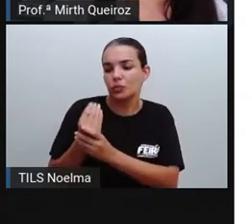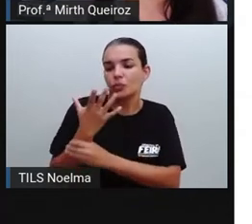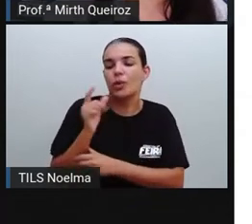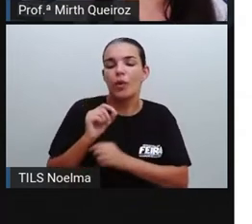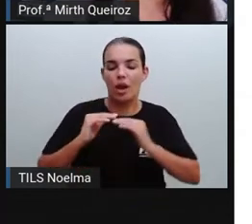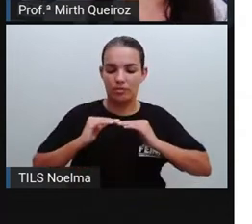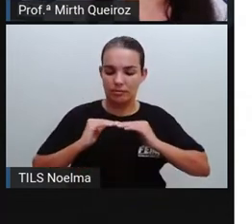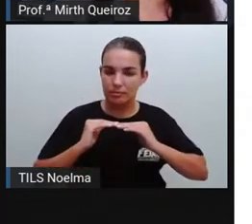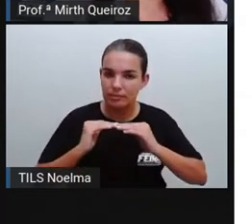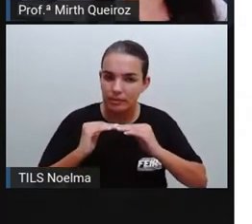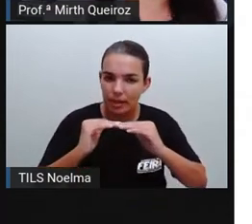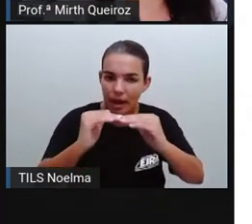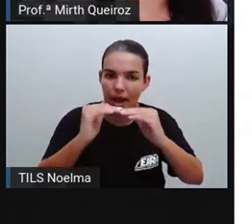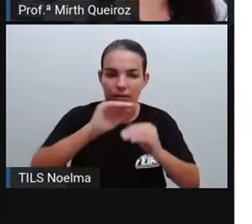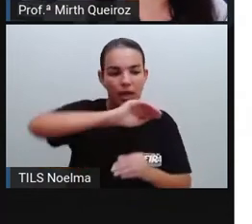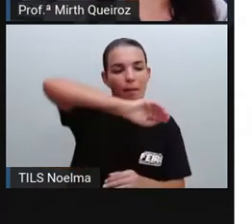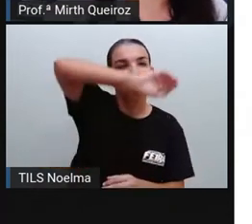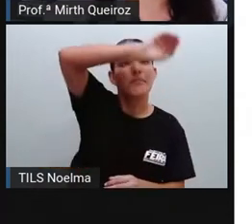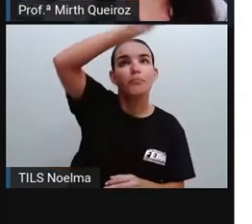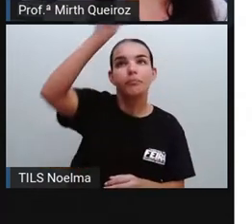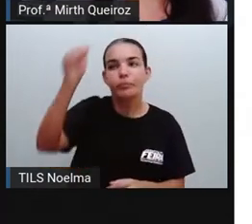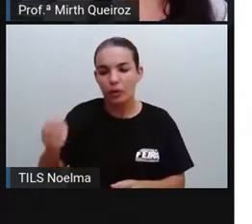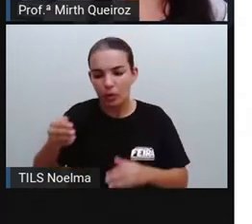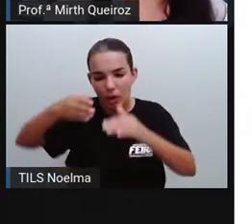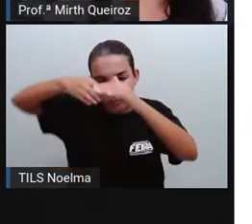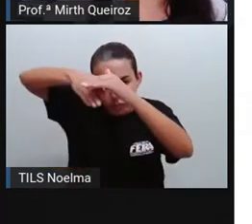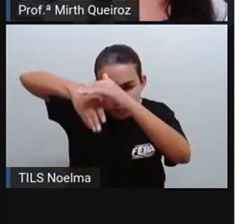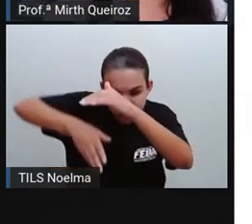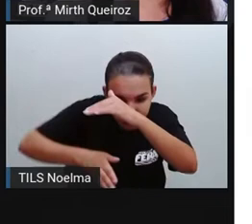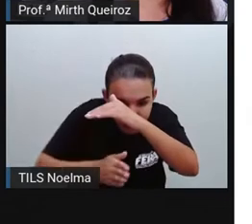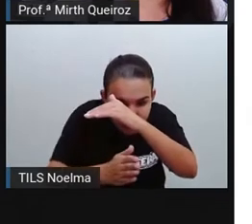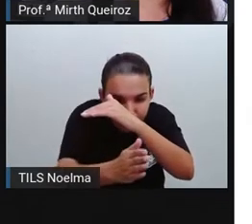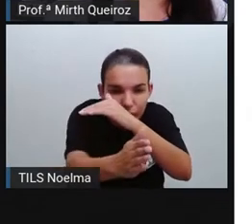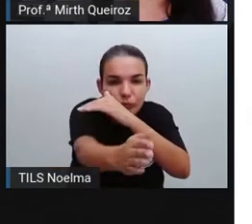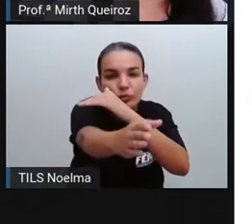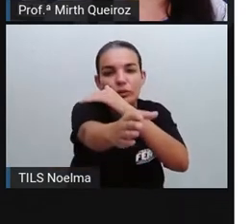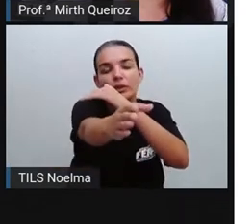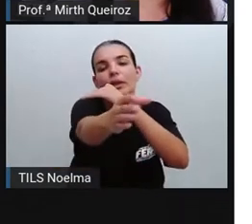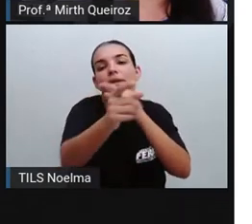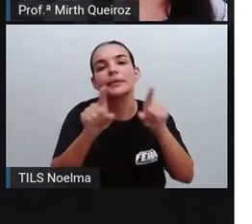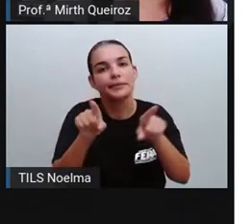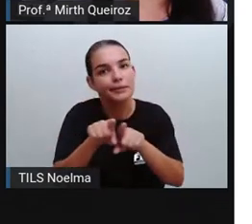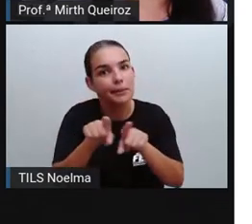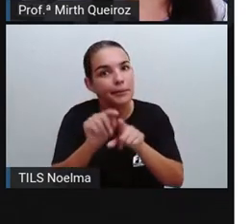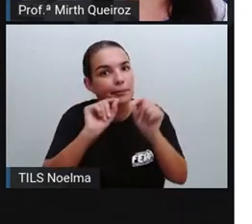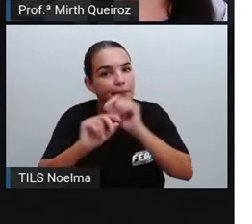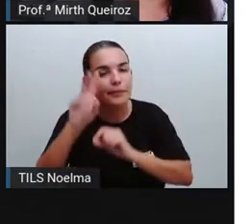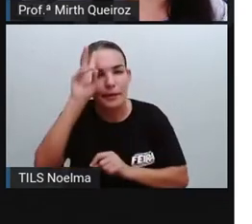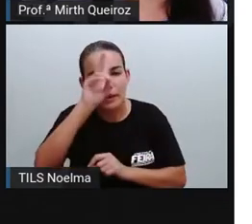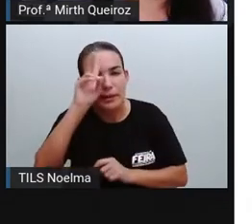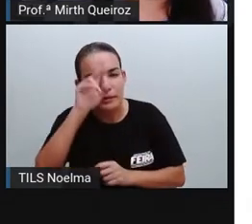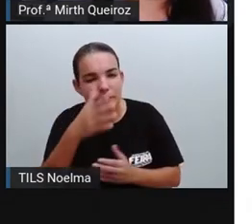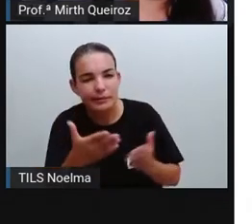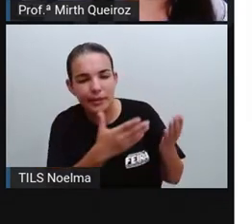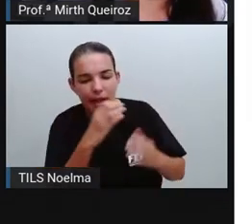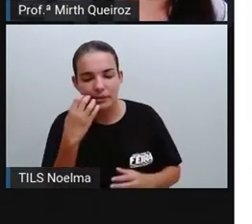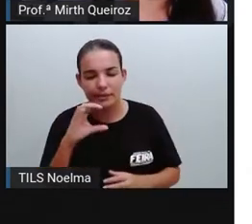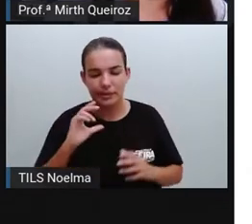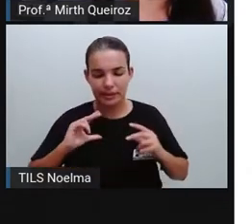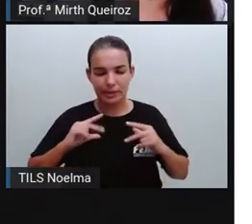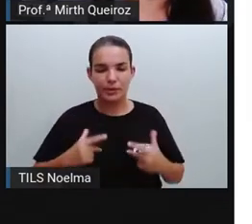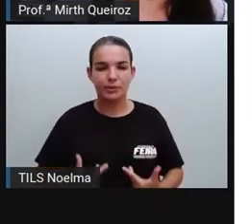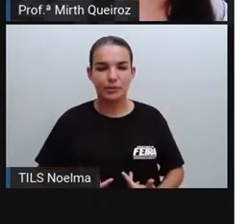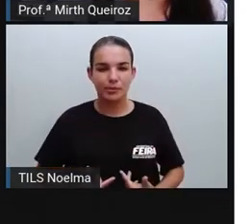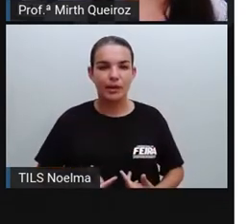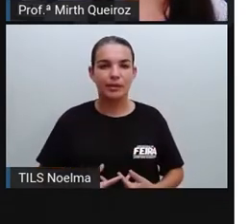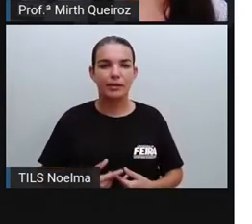as estradas, pontes, túneis. E a gente lembra aí do surgimento das estradas, quando nós estudamos lá em Ciências Humanas, né? Em Ciências